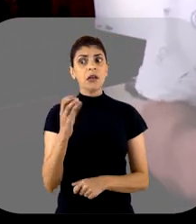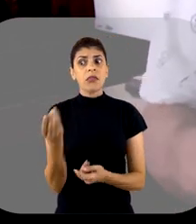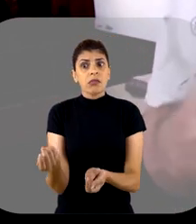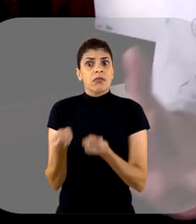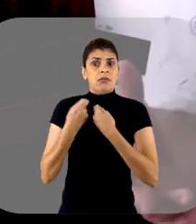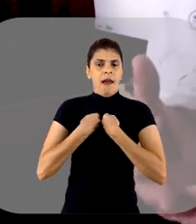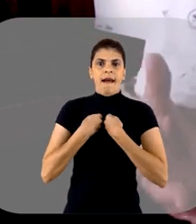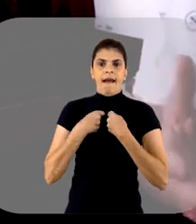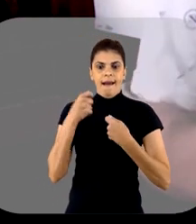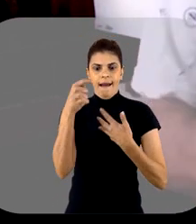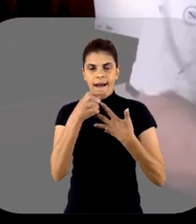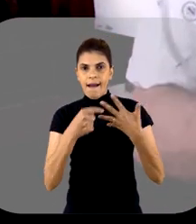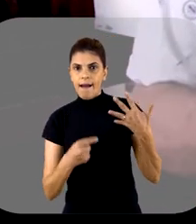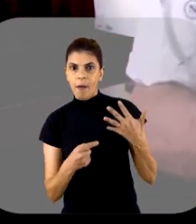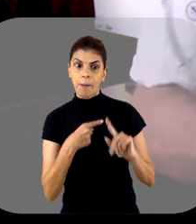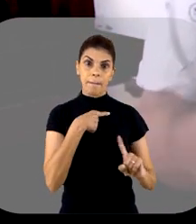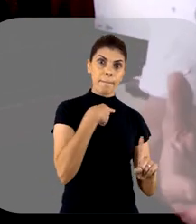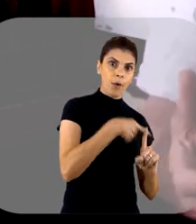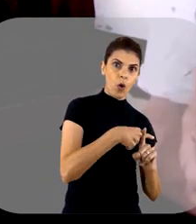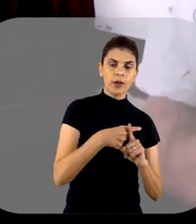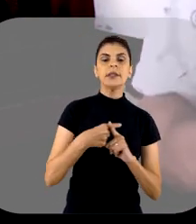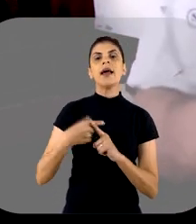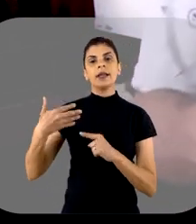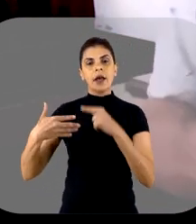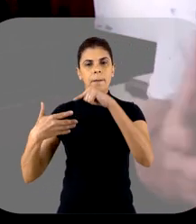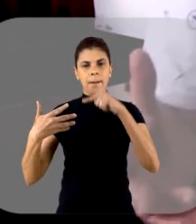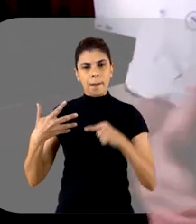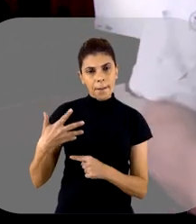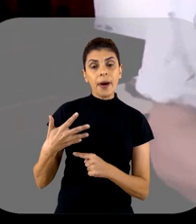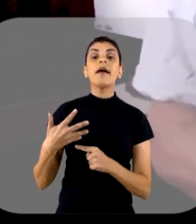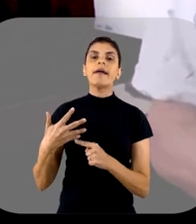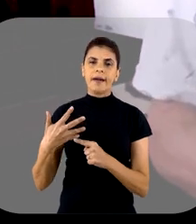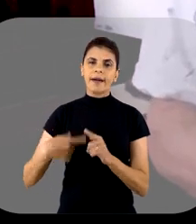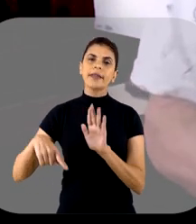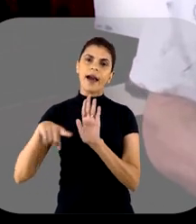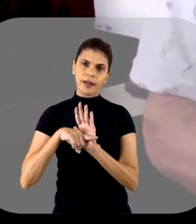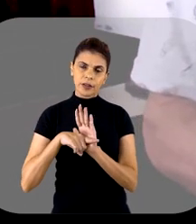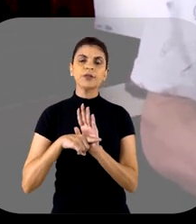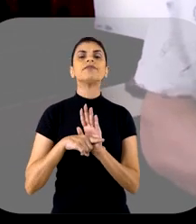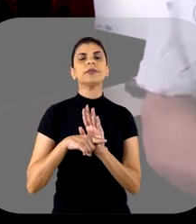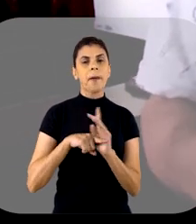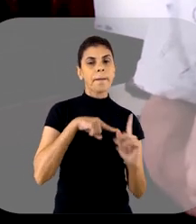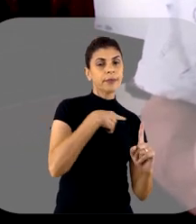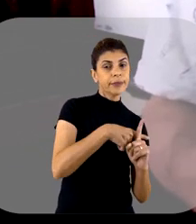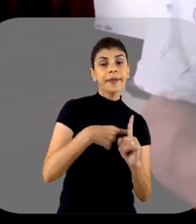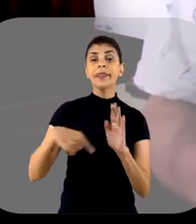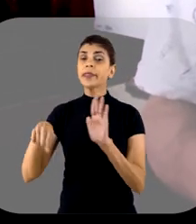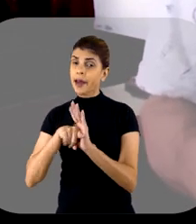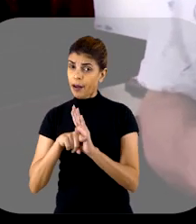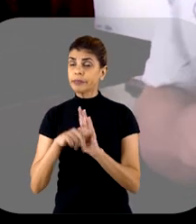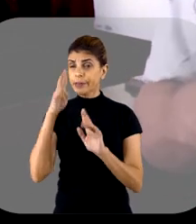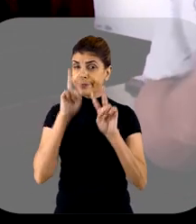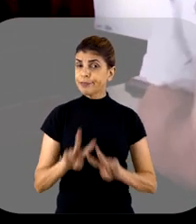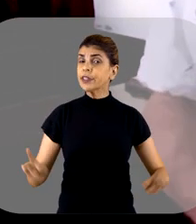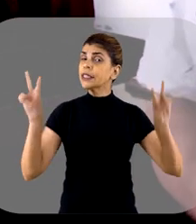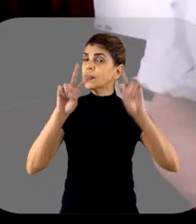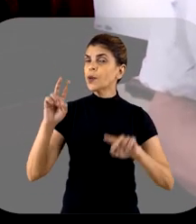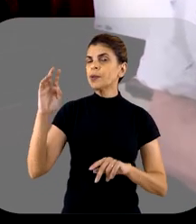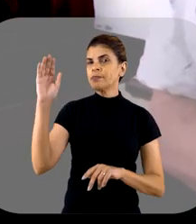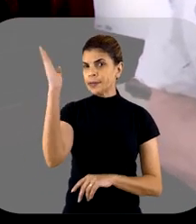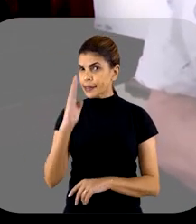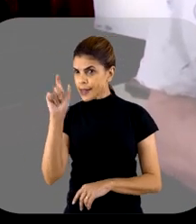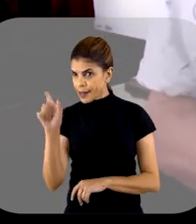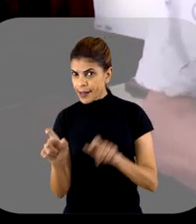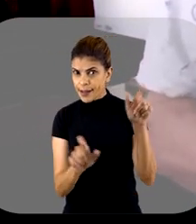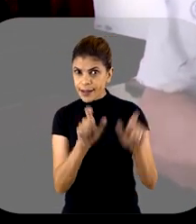que a ciência traz aspectos positivos e negativos na sociedade contemporânea. Portanto, os brasileiros têm uma visão sobre a